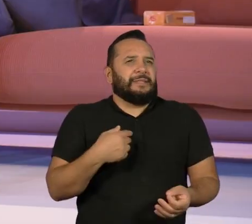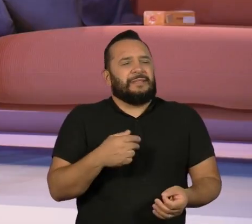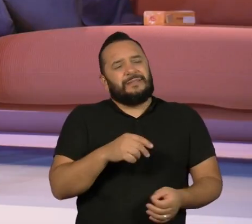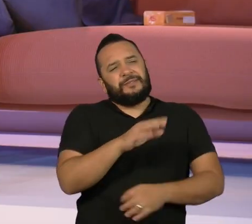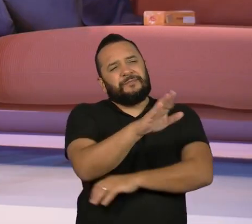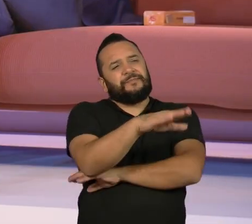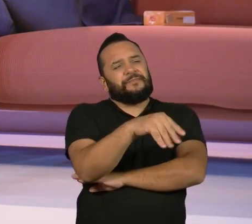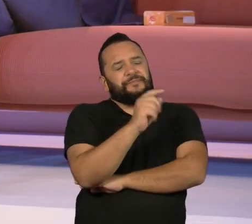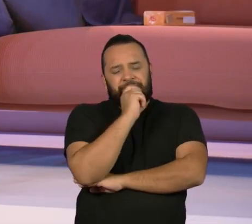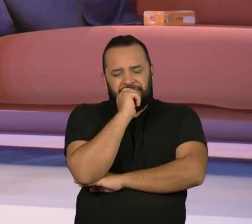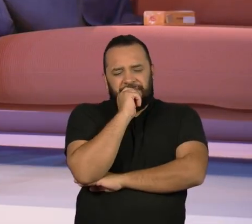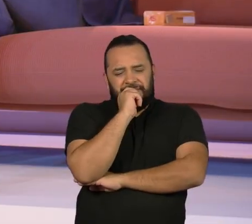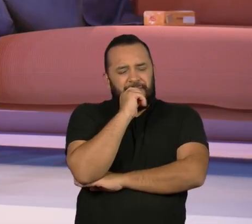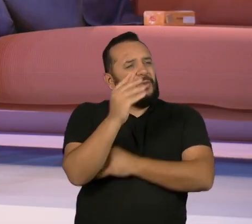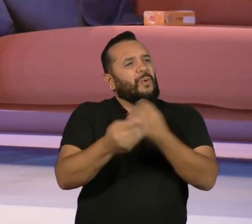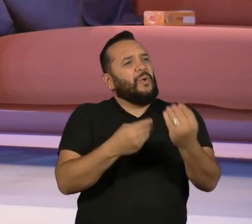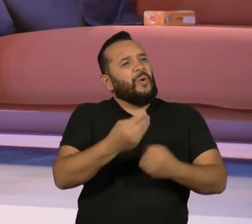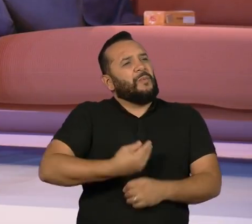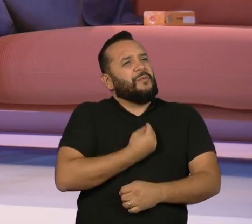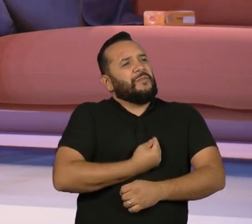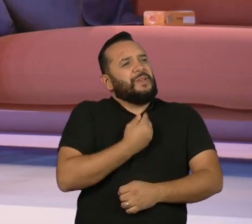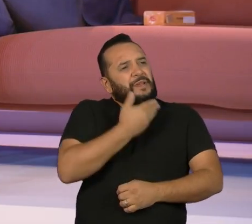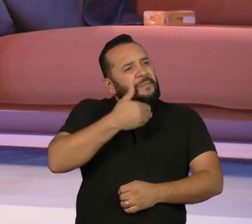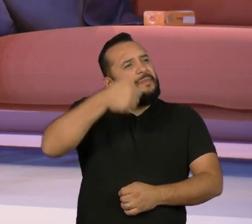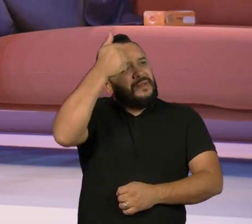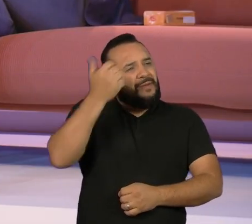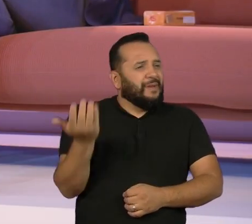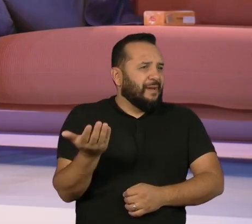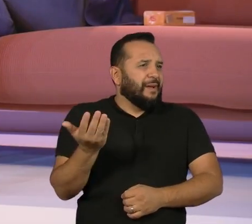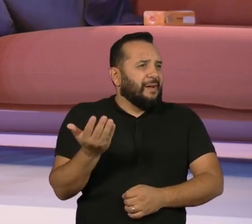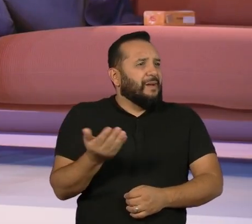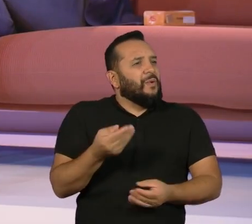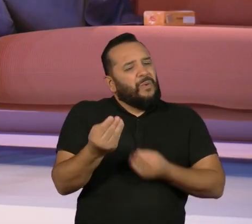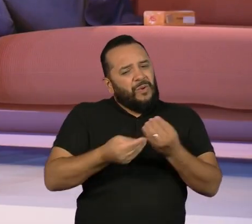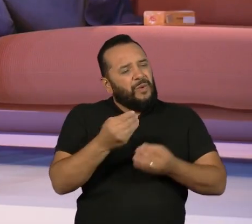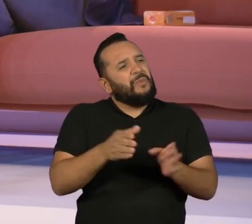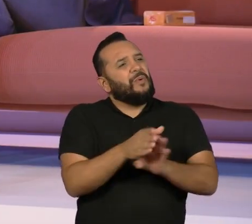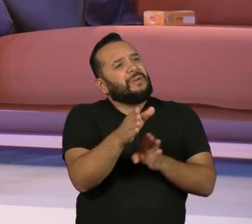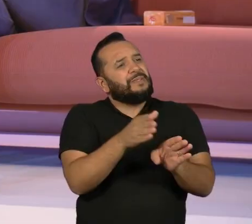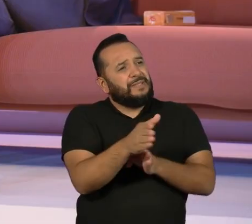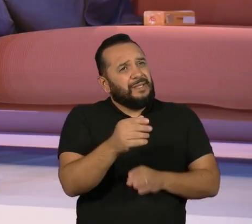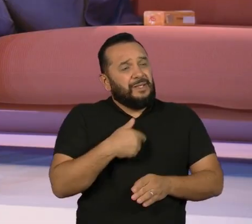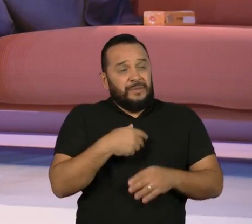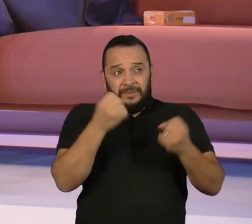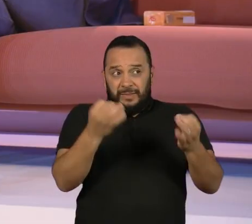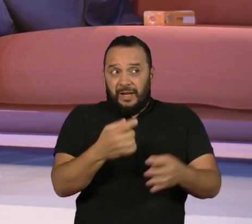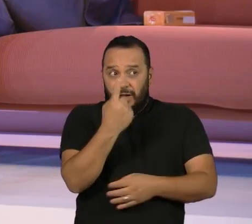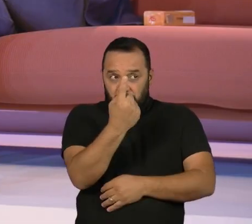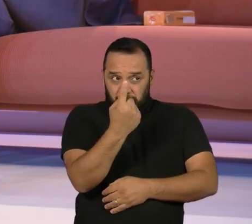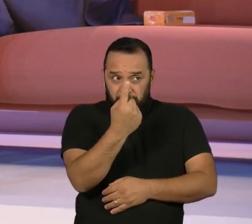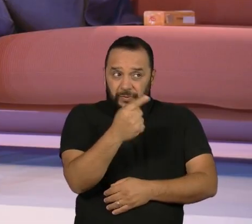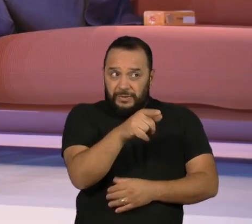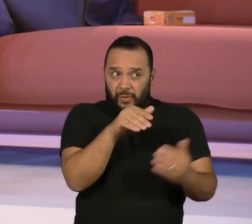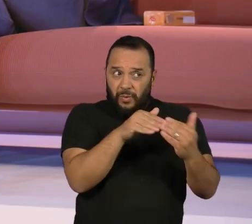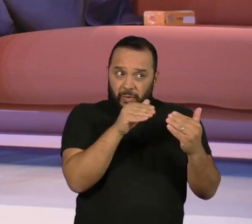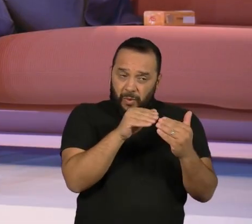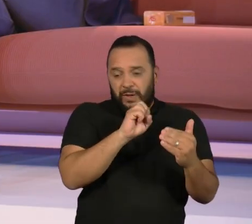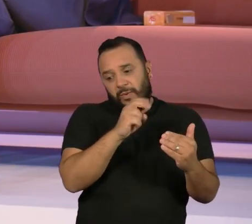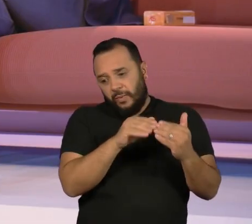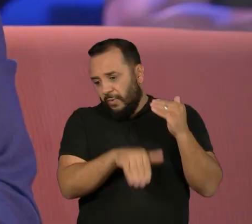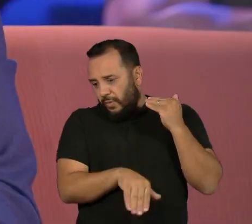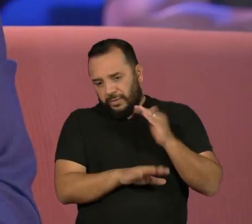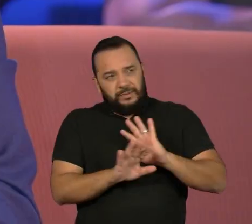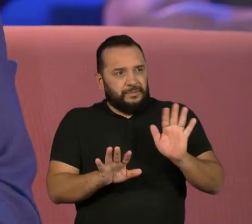Alita, o que eu faço para melhorar assim? Se tivesse me dar um conselho tal. Eu vou dizer um, você pode dizer se concorda ou não, ou dizer